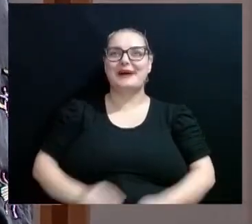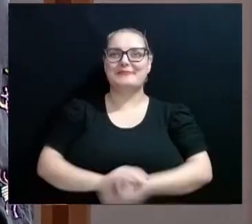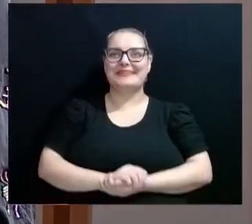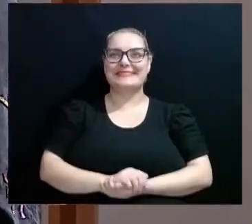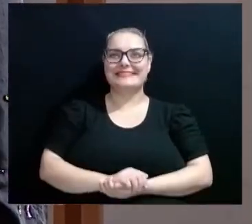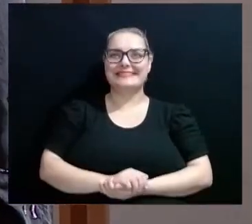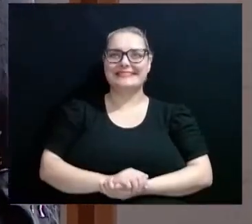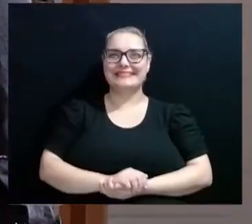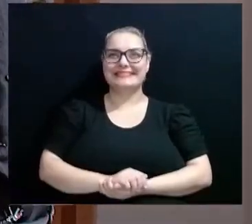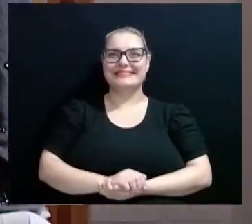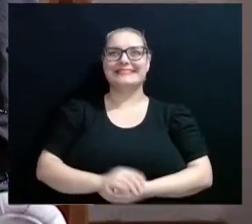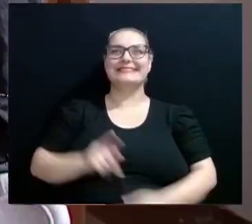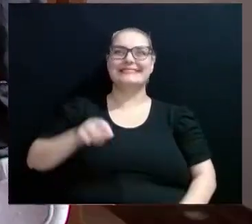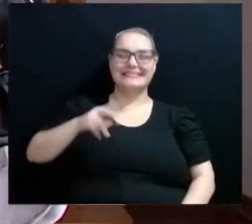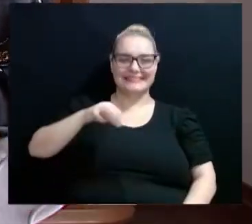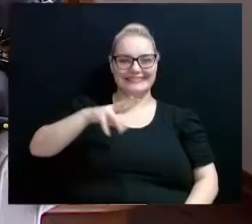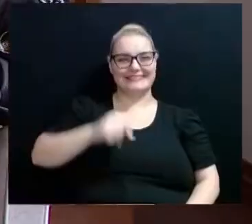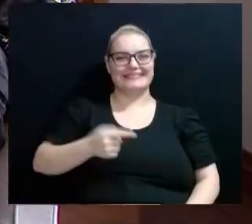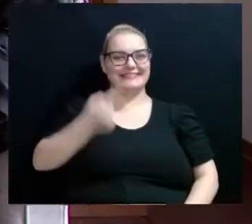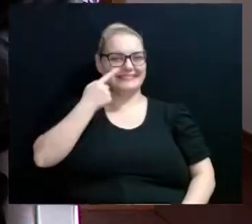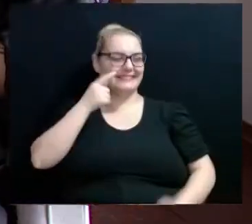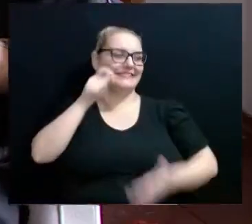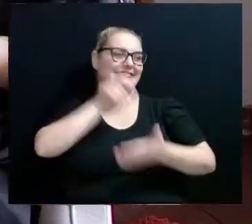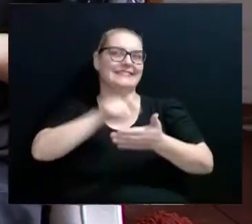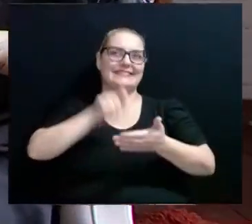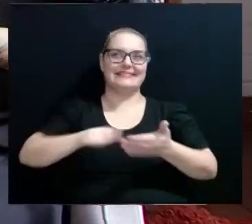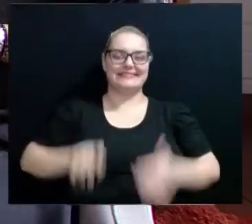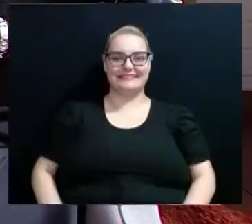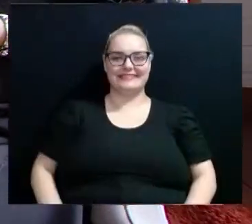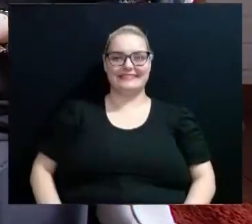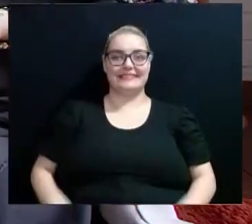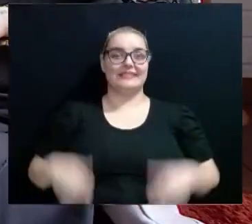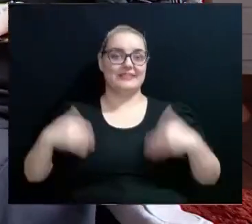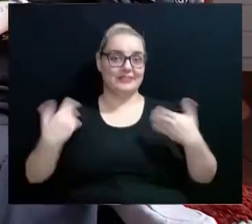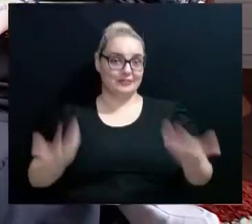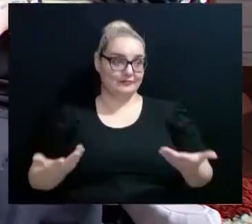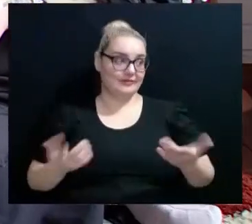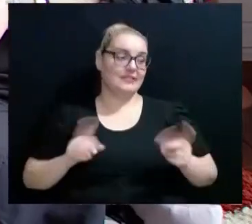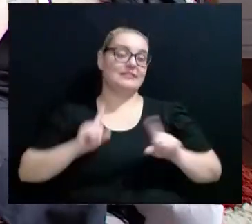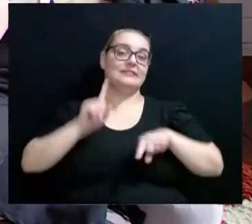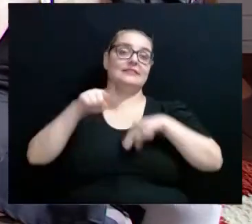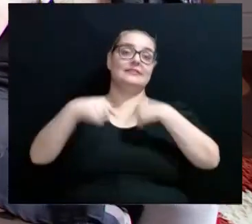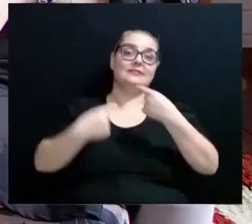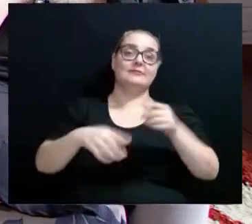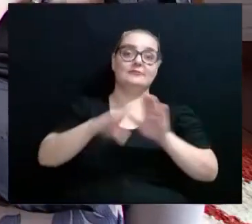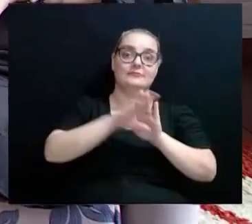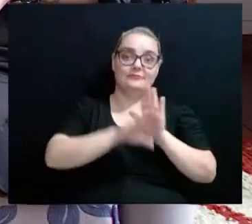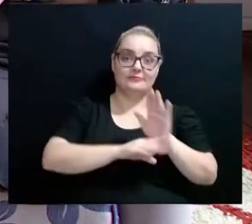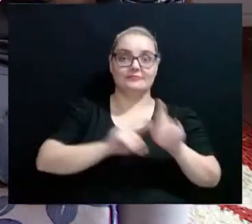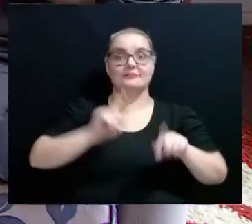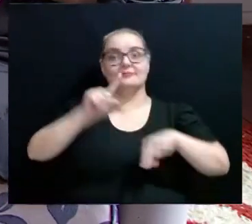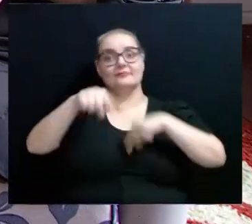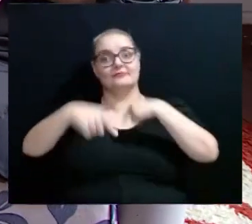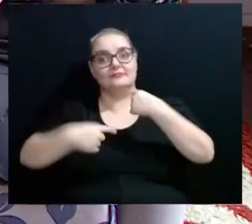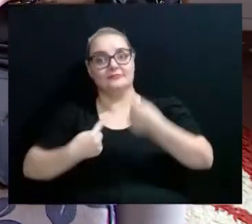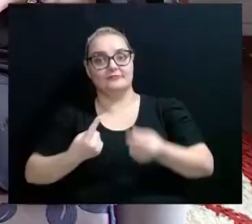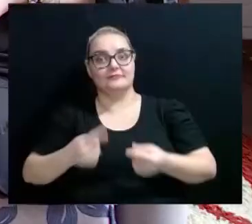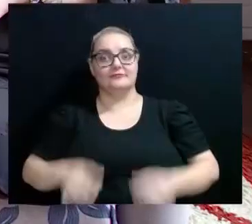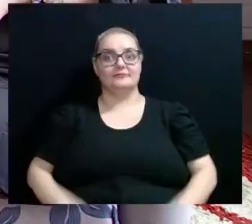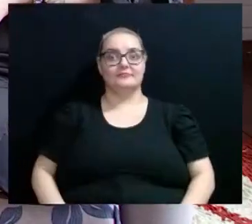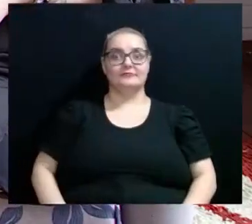comum. Gente, e a Patrícia, ela também é escritora. Mas aí é um outro programa, um